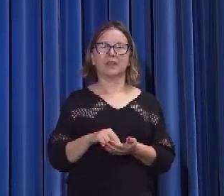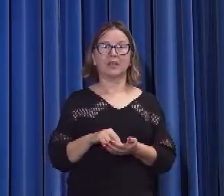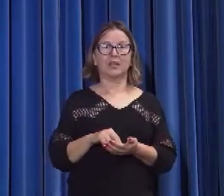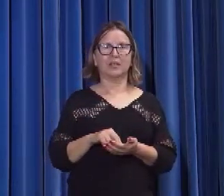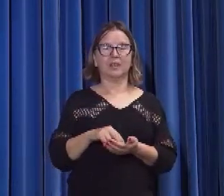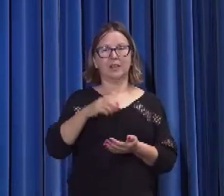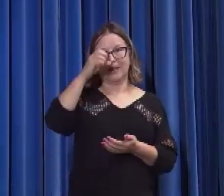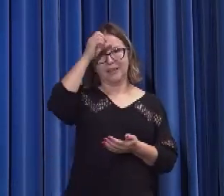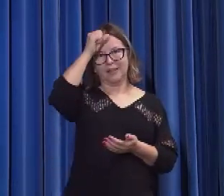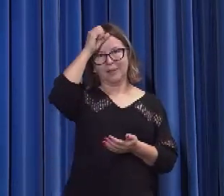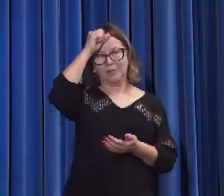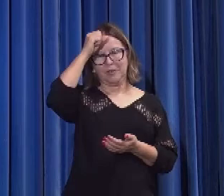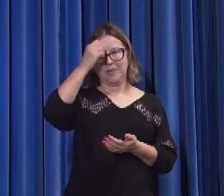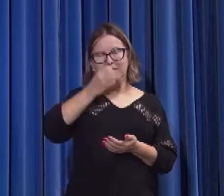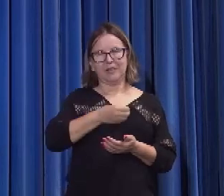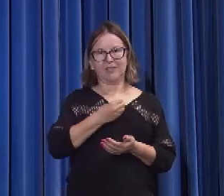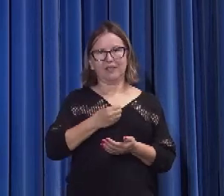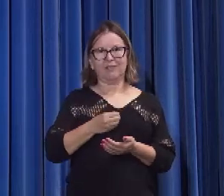nos falte.